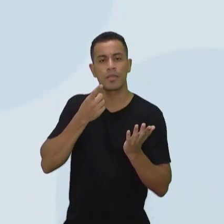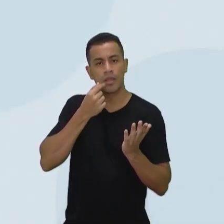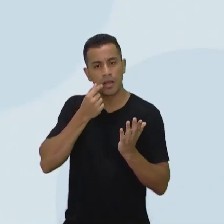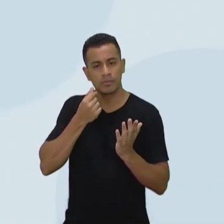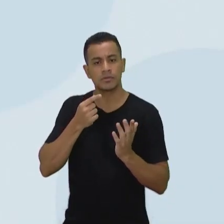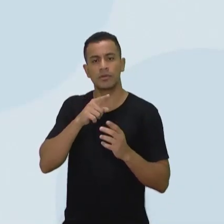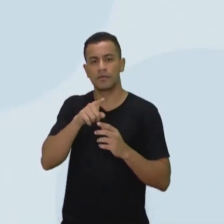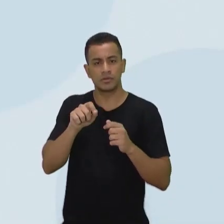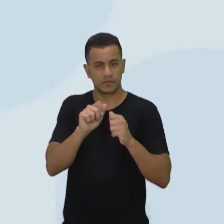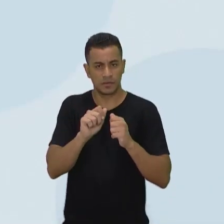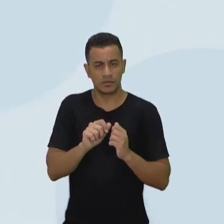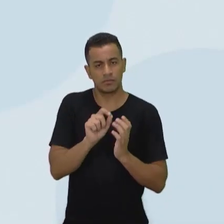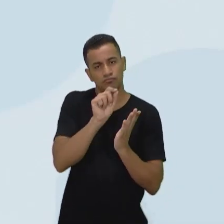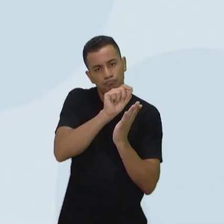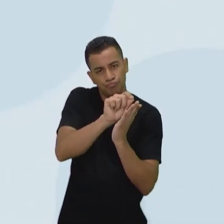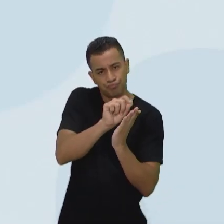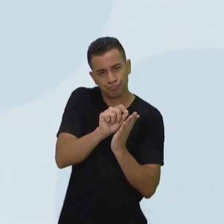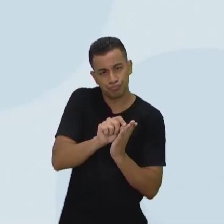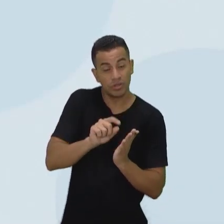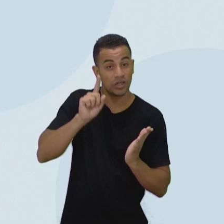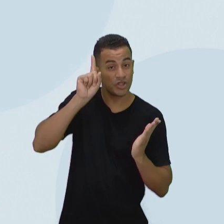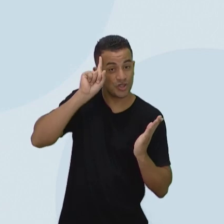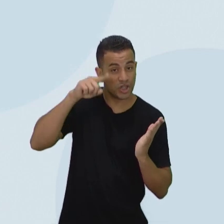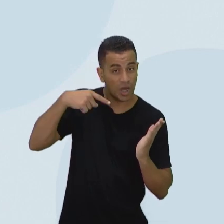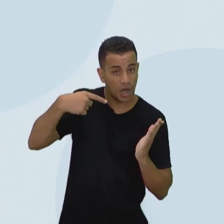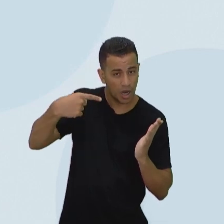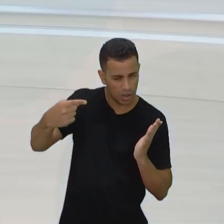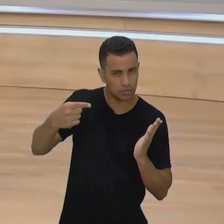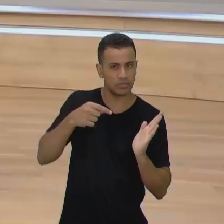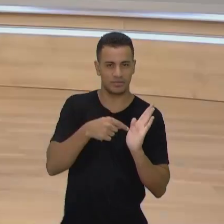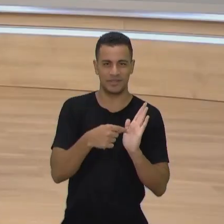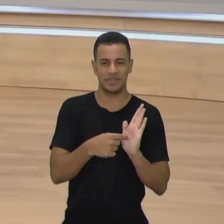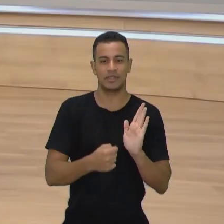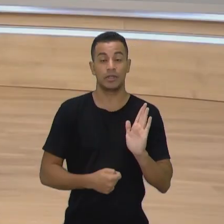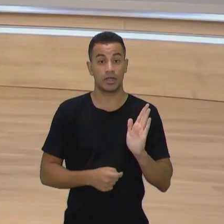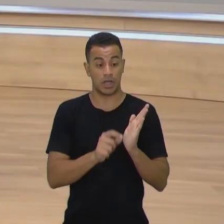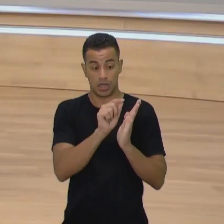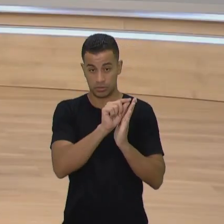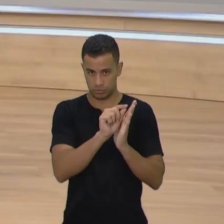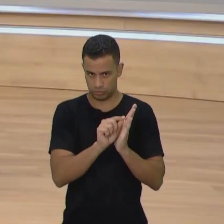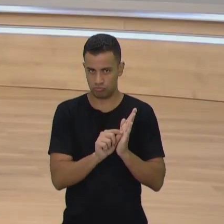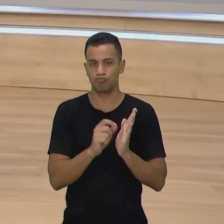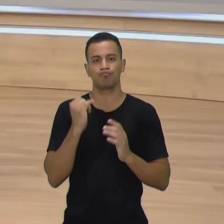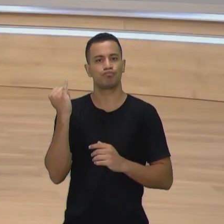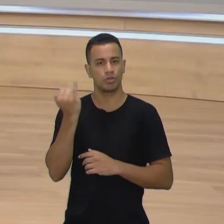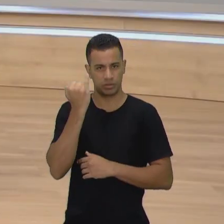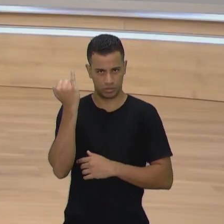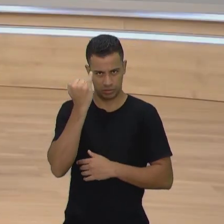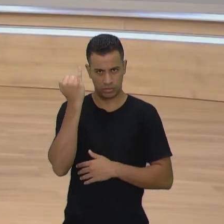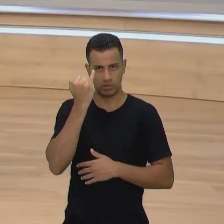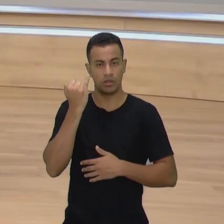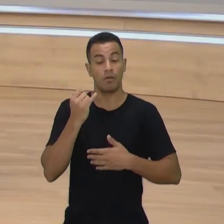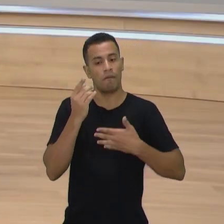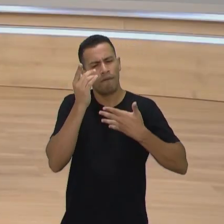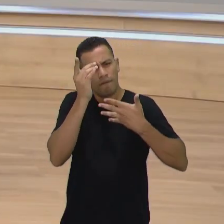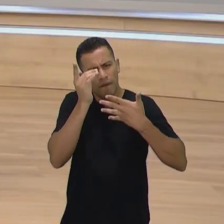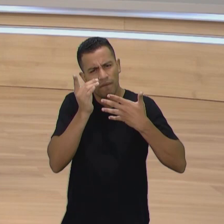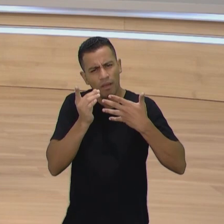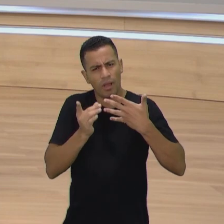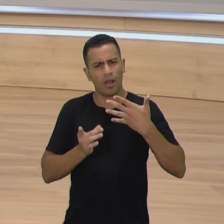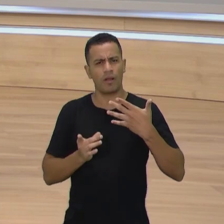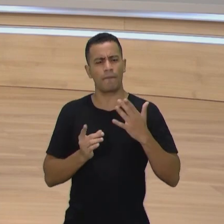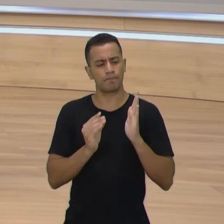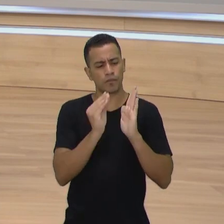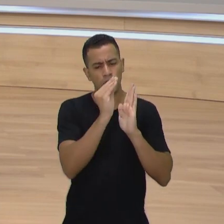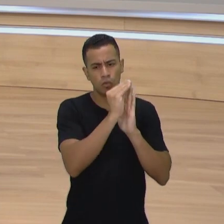diário de bordo. Lembrando, pessoal, que essa anotação é de extrema importância, esse detalhamento, né? Colocar os